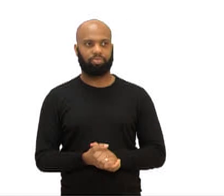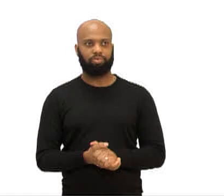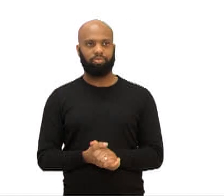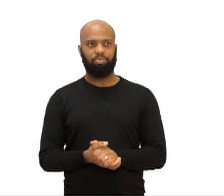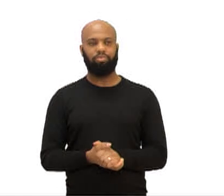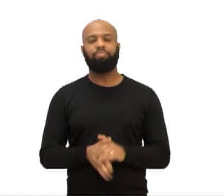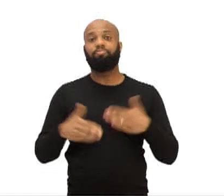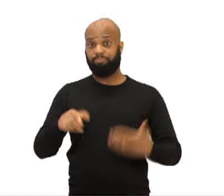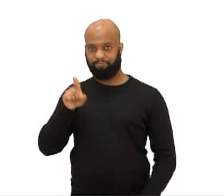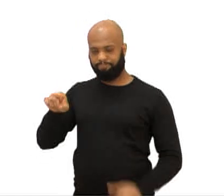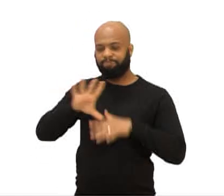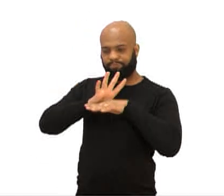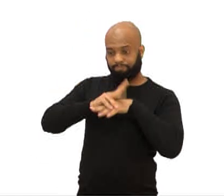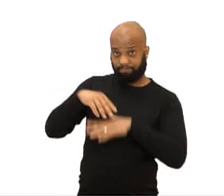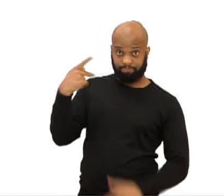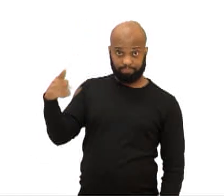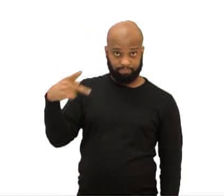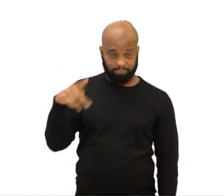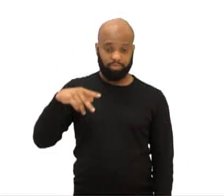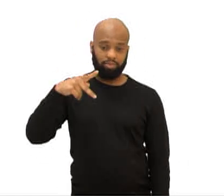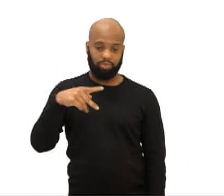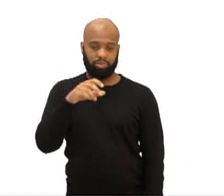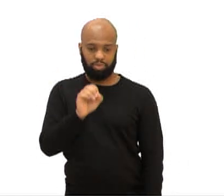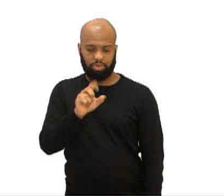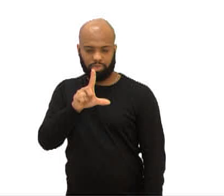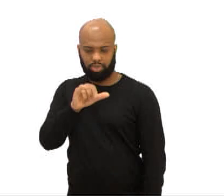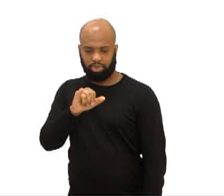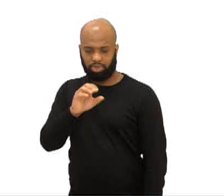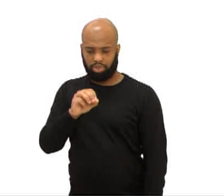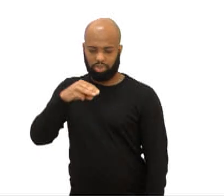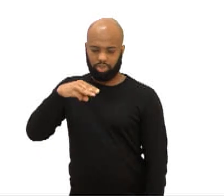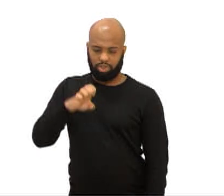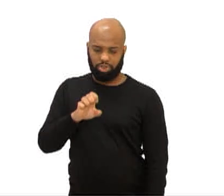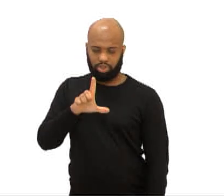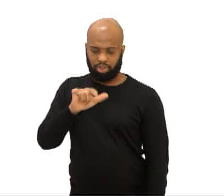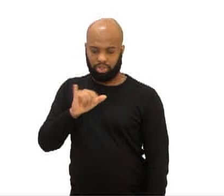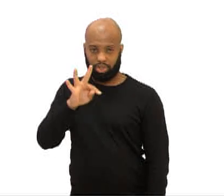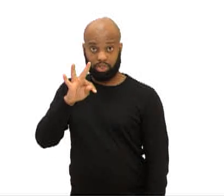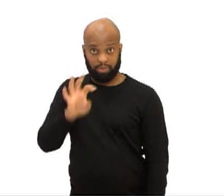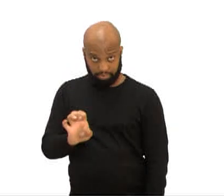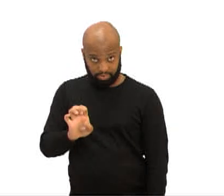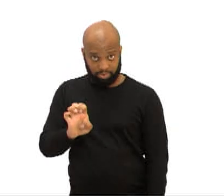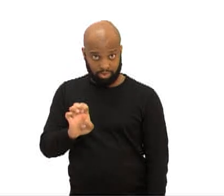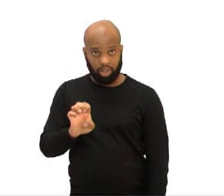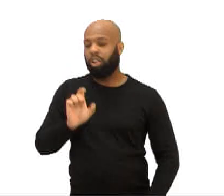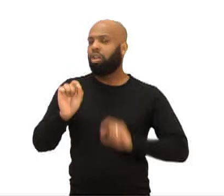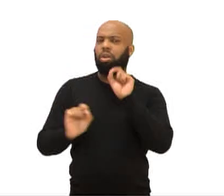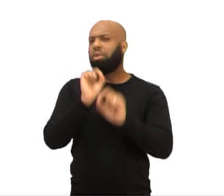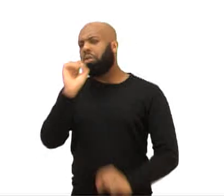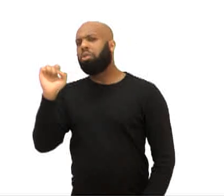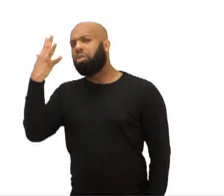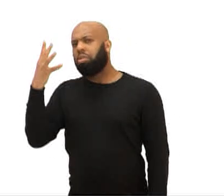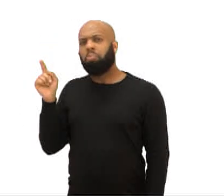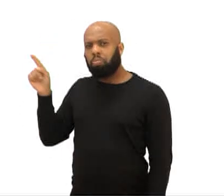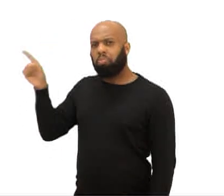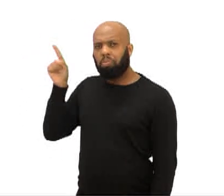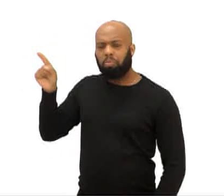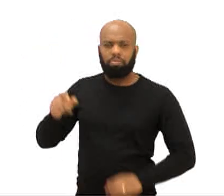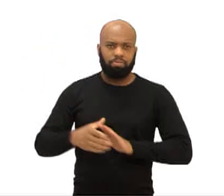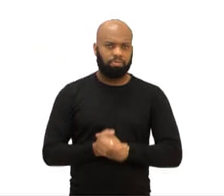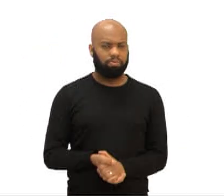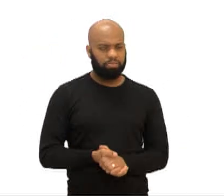a poliomielite, a hizo permanecer por meses en la cama y le dejó una